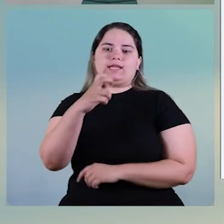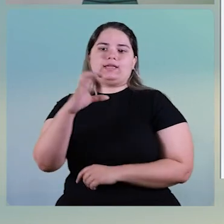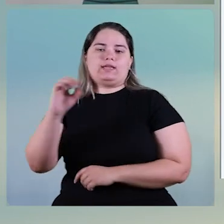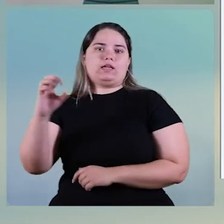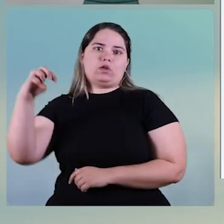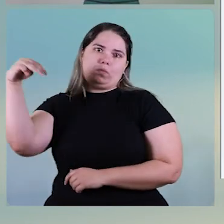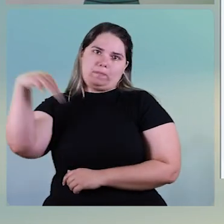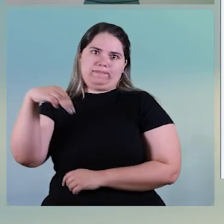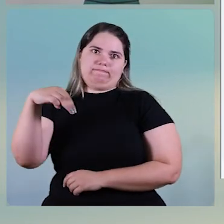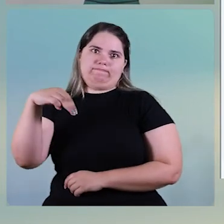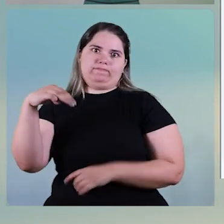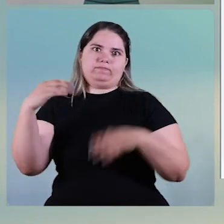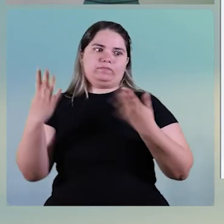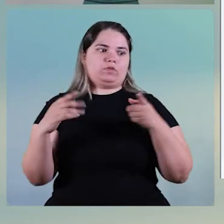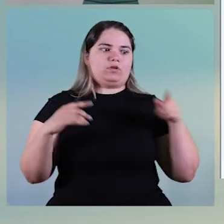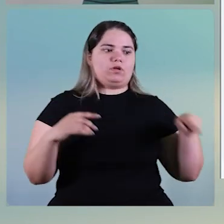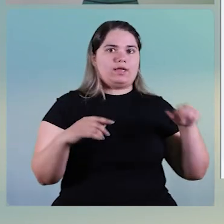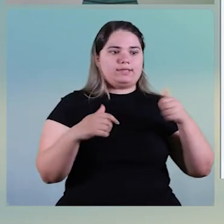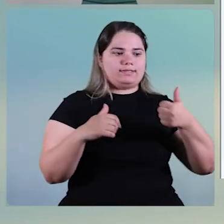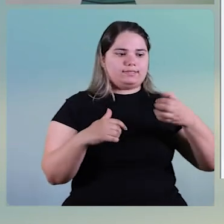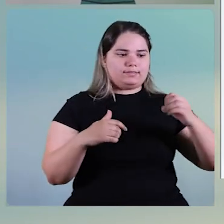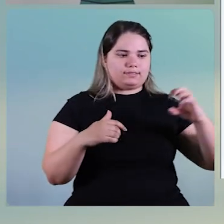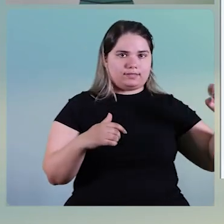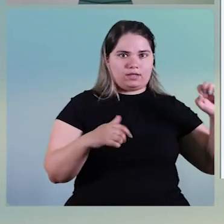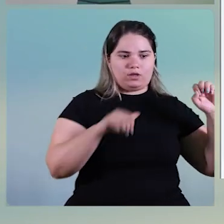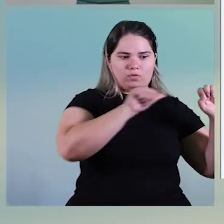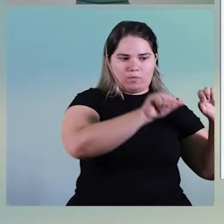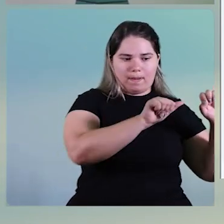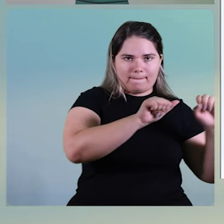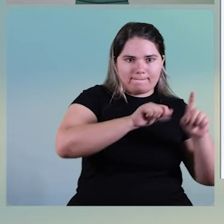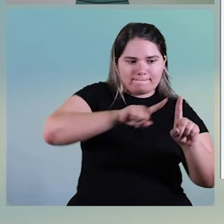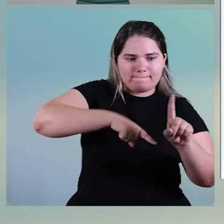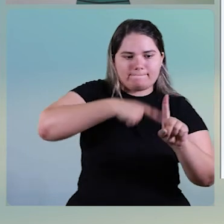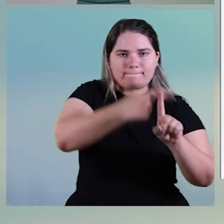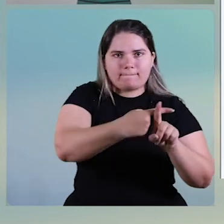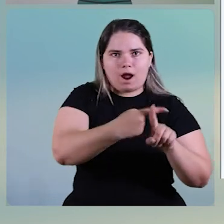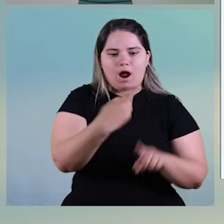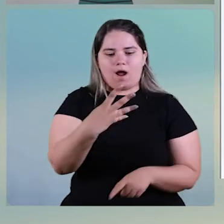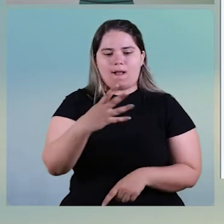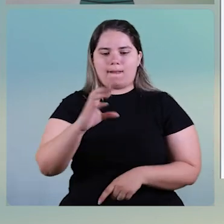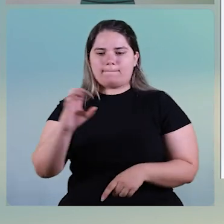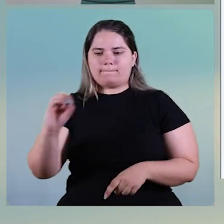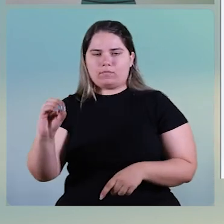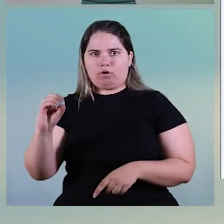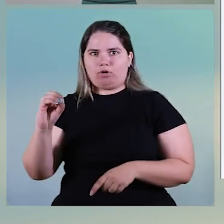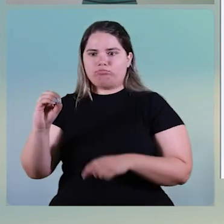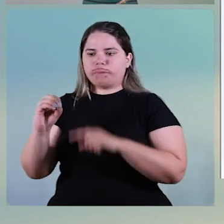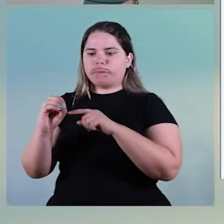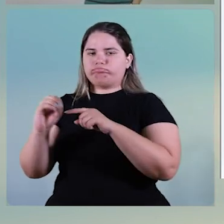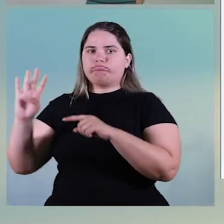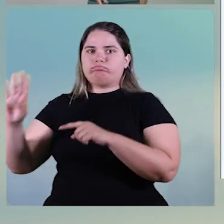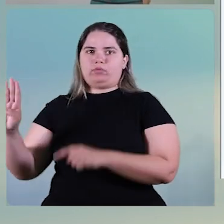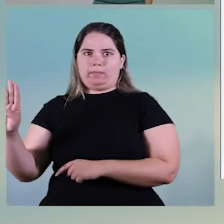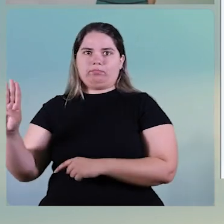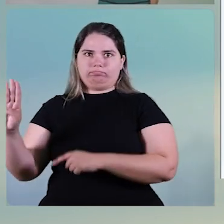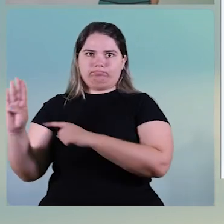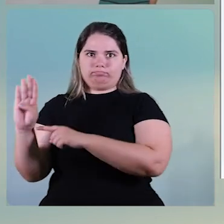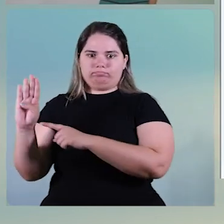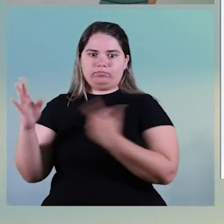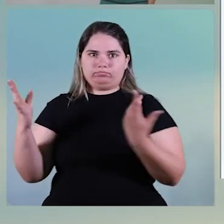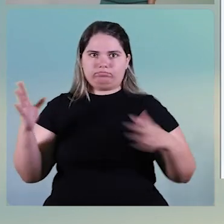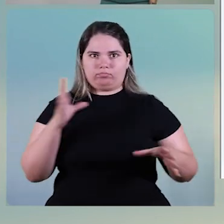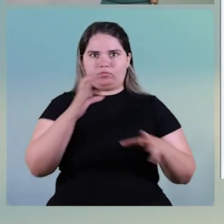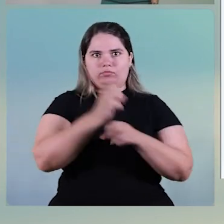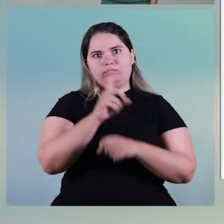100 metros à esquerda do A e 400 metros à direita do A, vai dar um total de 500